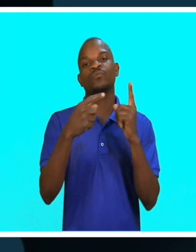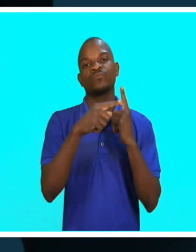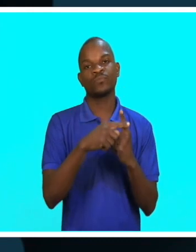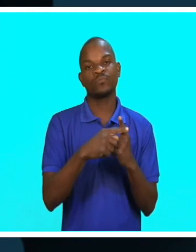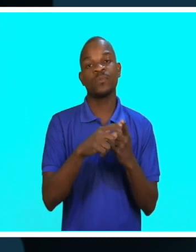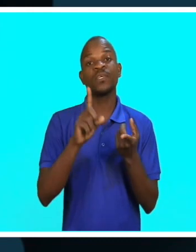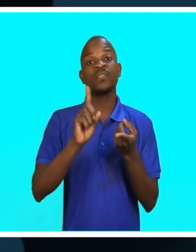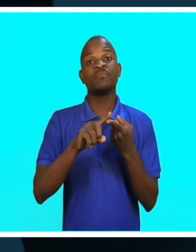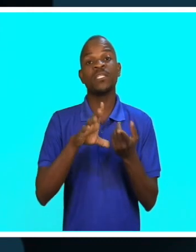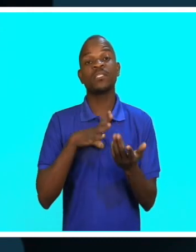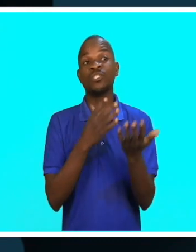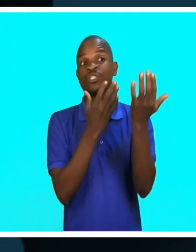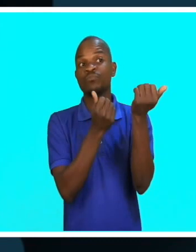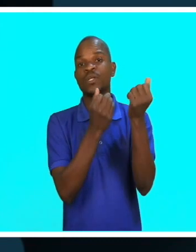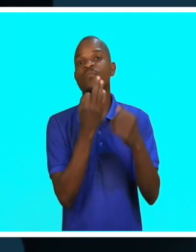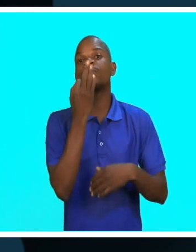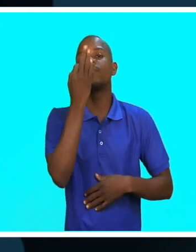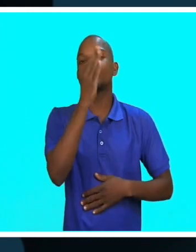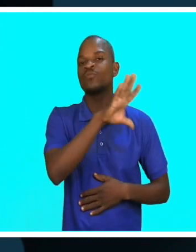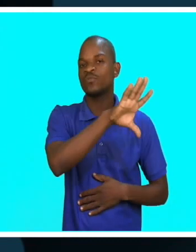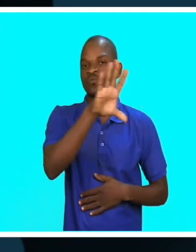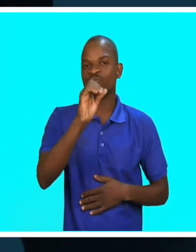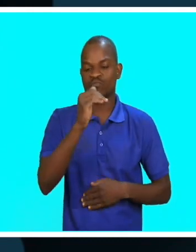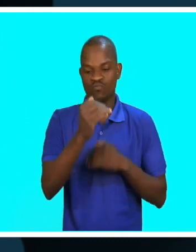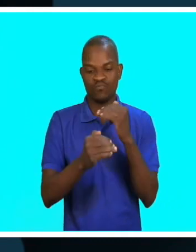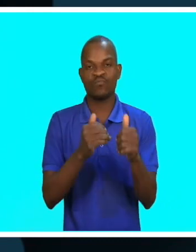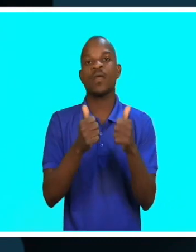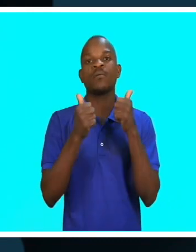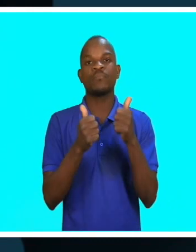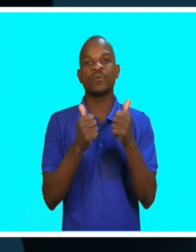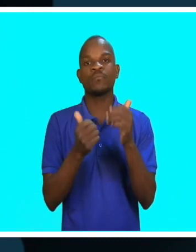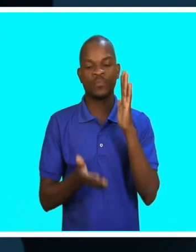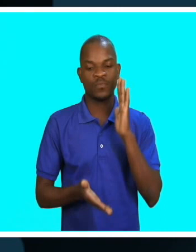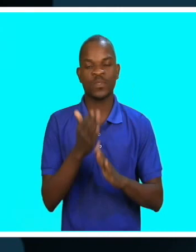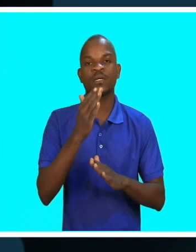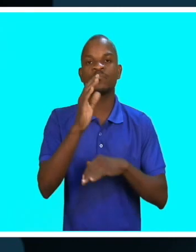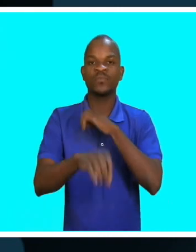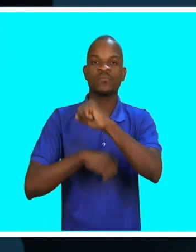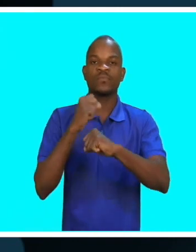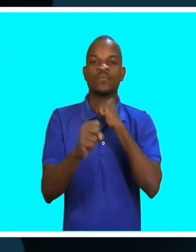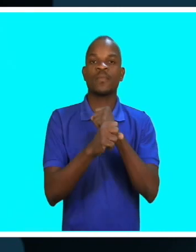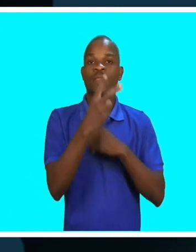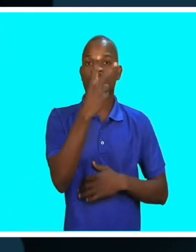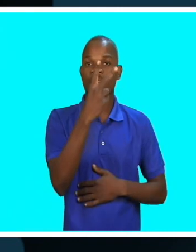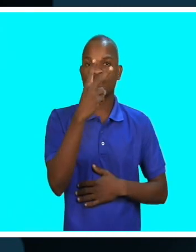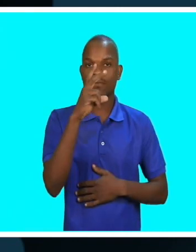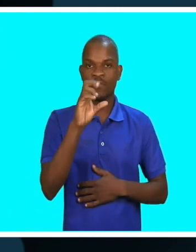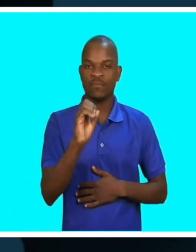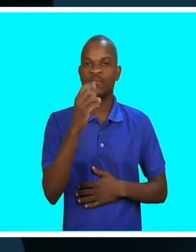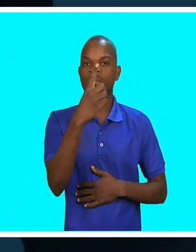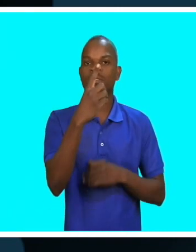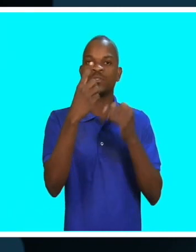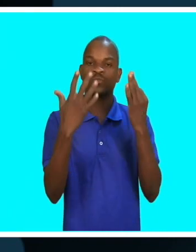Esperemos que tudo corra bem para o início. No próximo ano seja uma